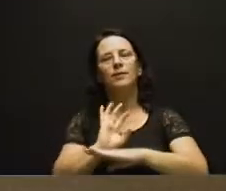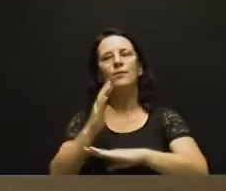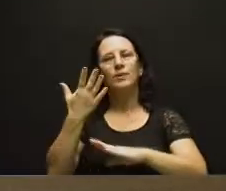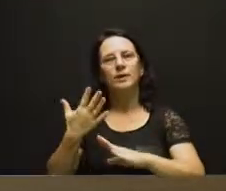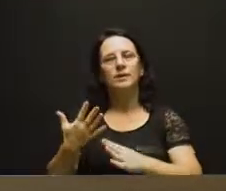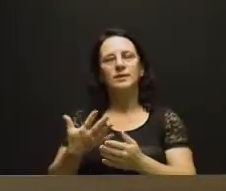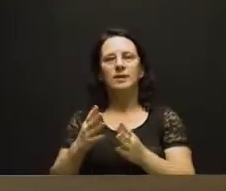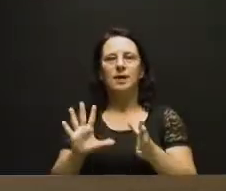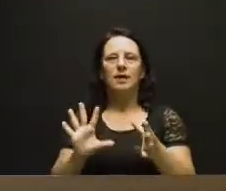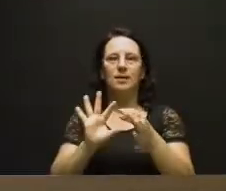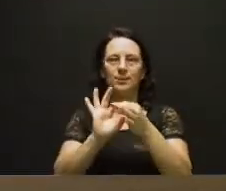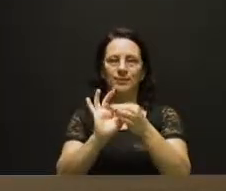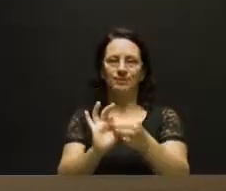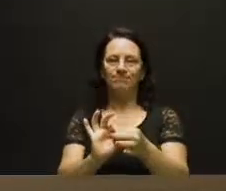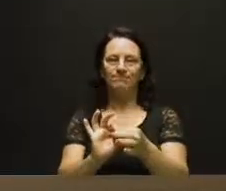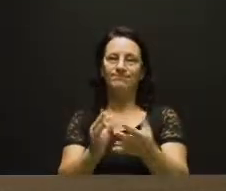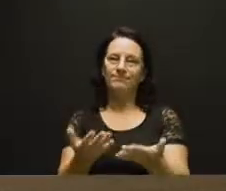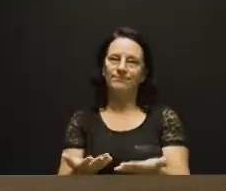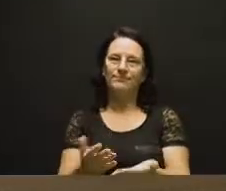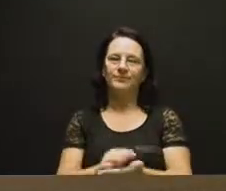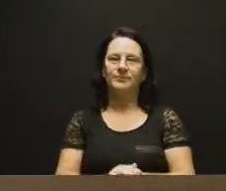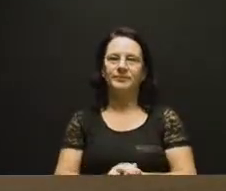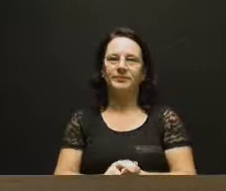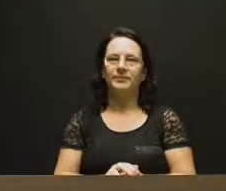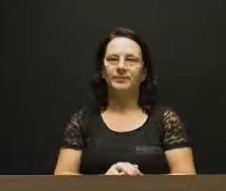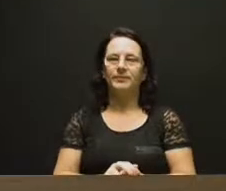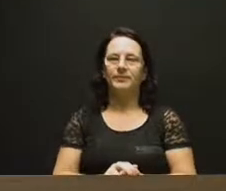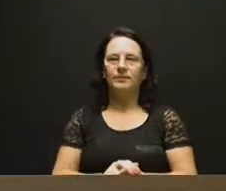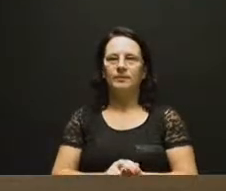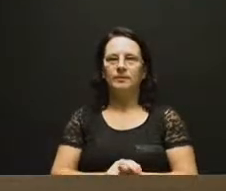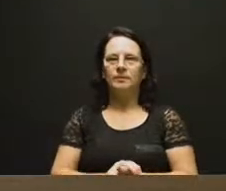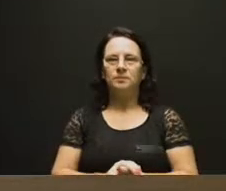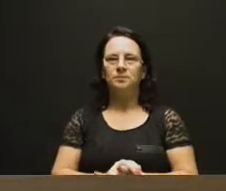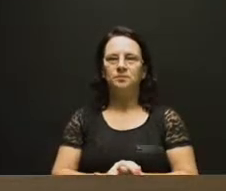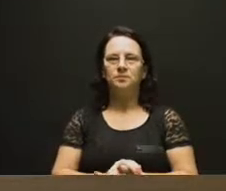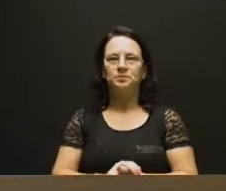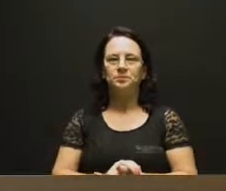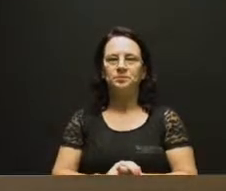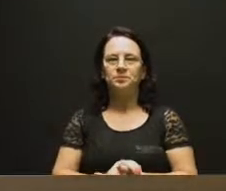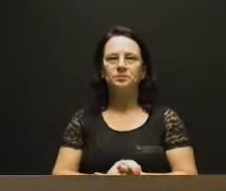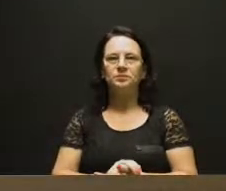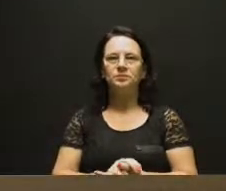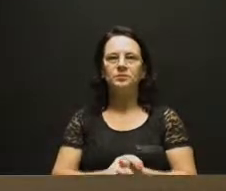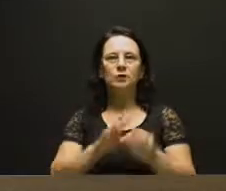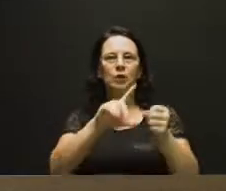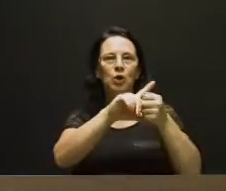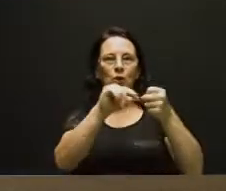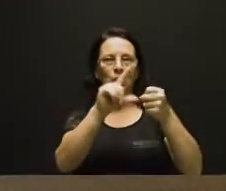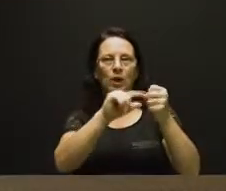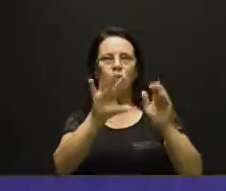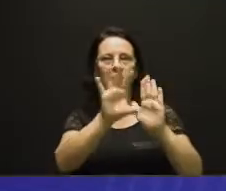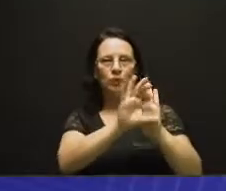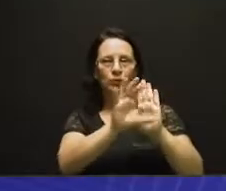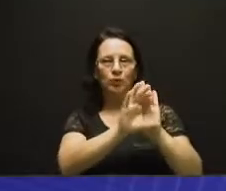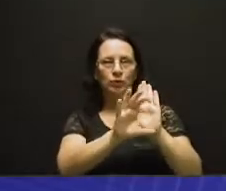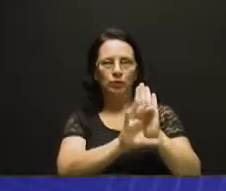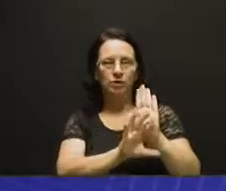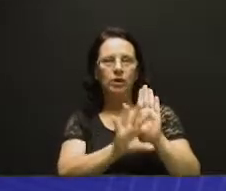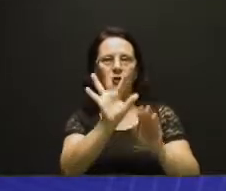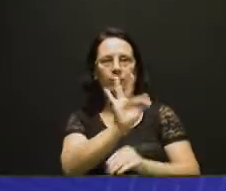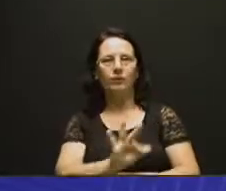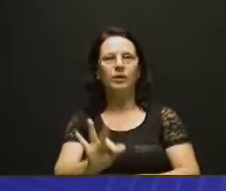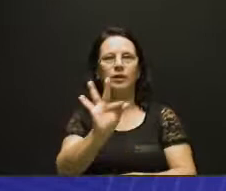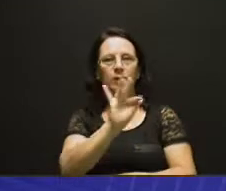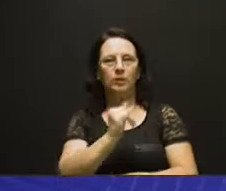e isso gera exclusão pode passar esses aí são os artigos previstos na constituição federal que acho muito